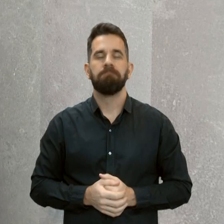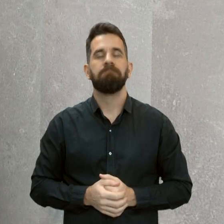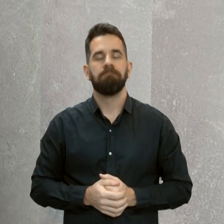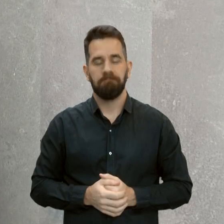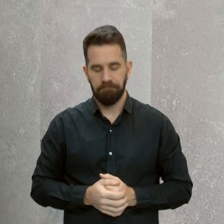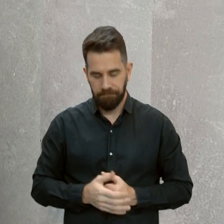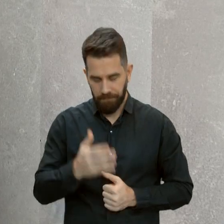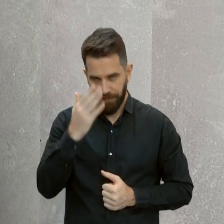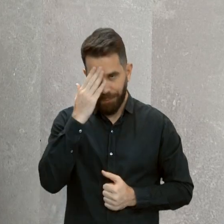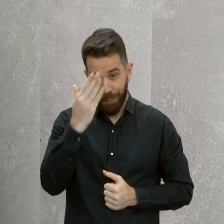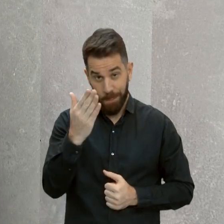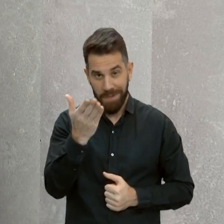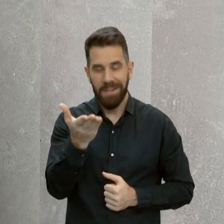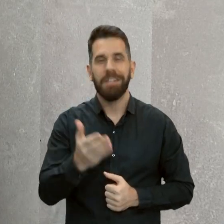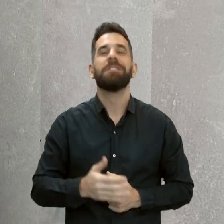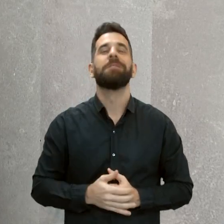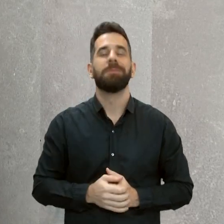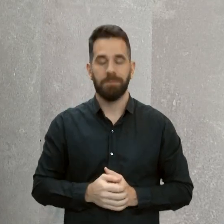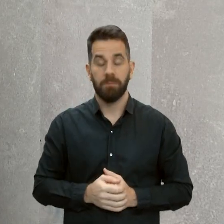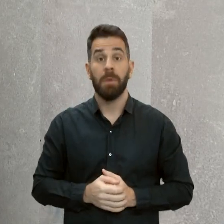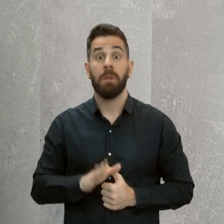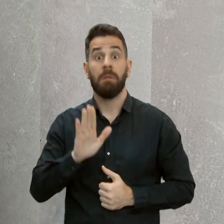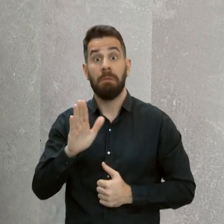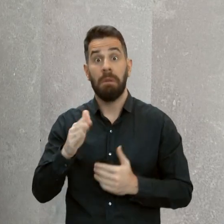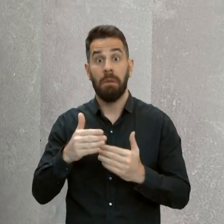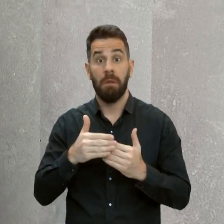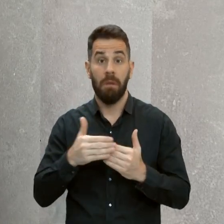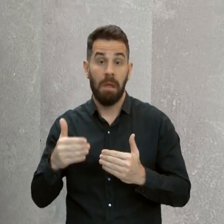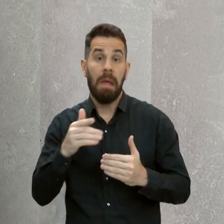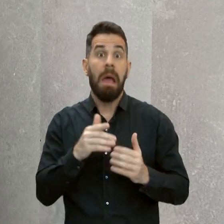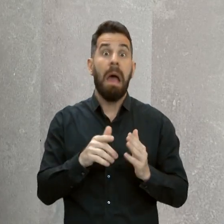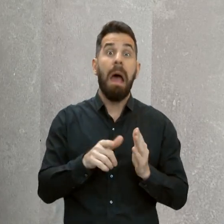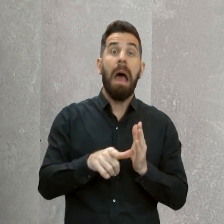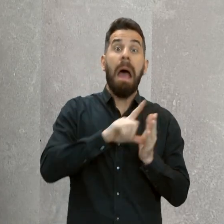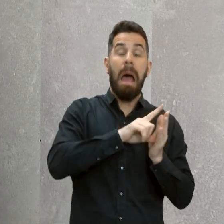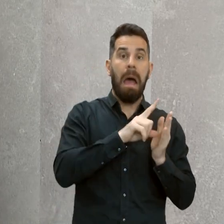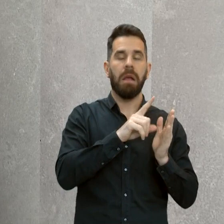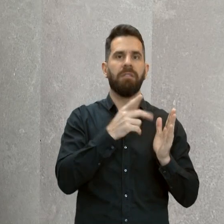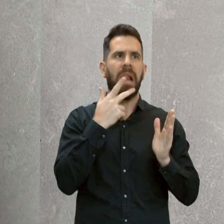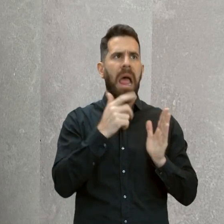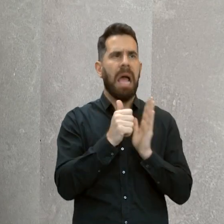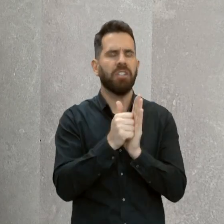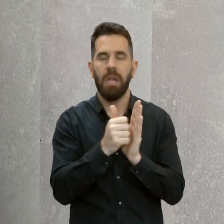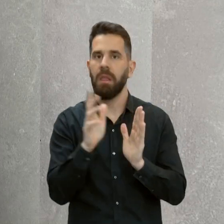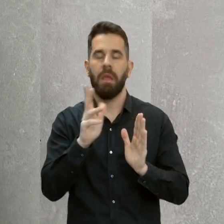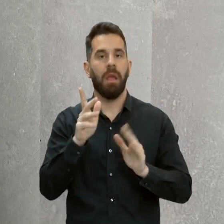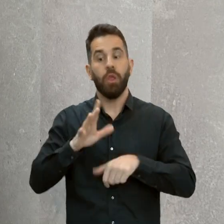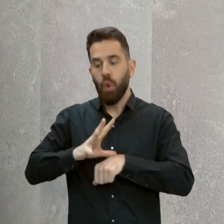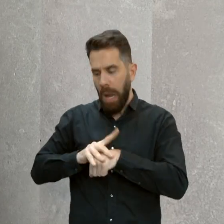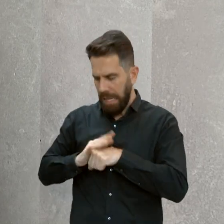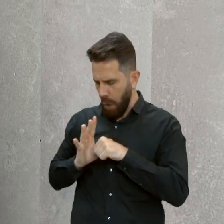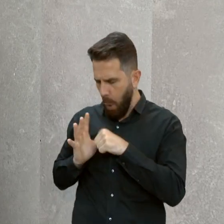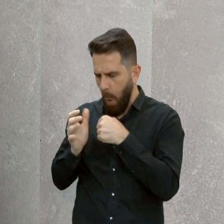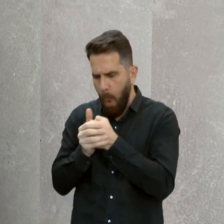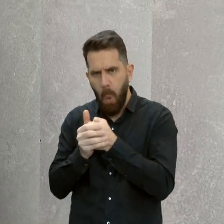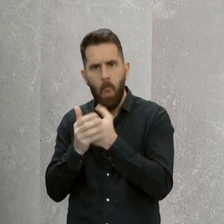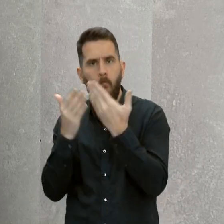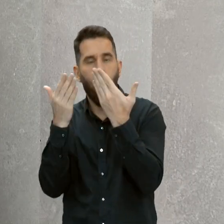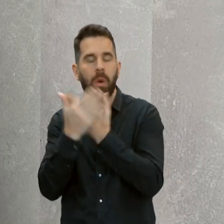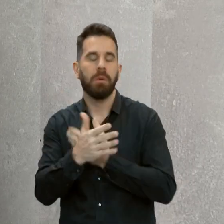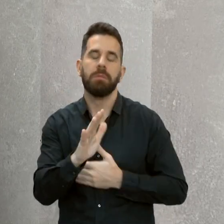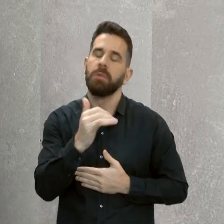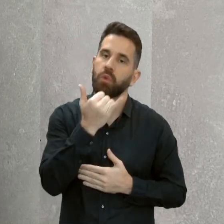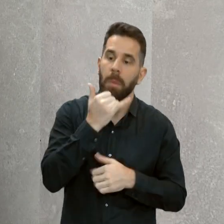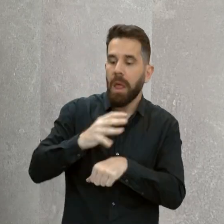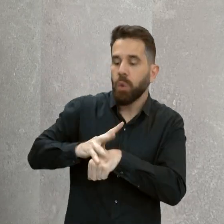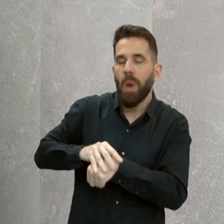Muito obrigado, Igor. E olha, pessoal, antes de chamar a agenda, falei doenças ocultas, na verdade, corrigindo aqui, então são